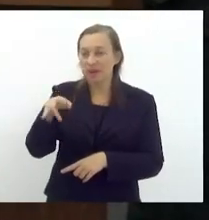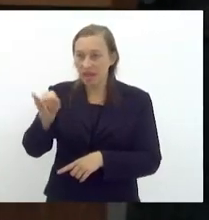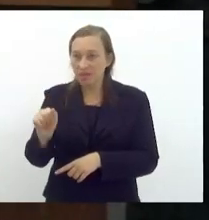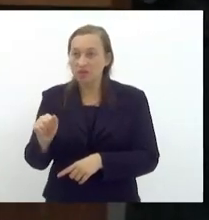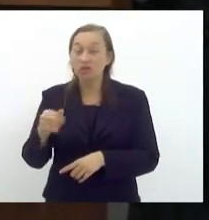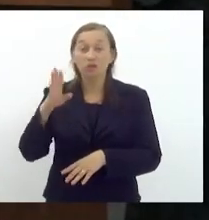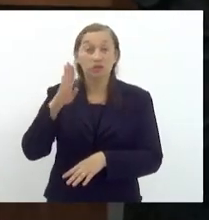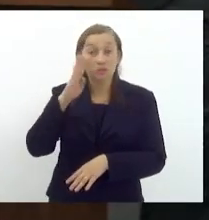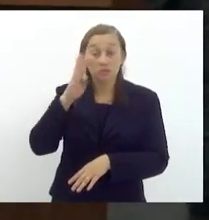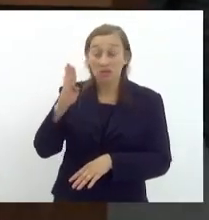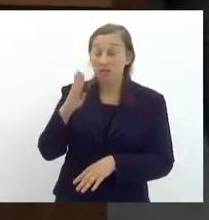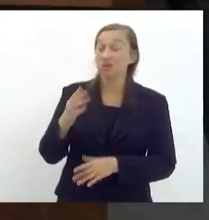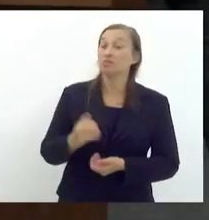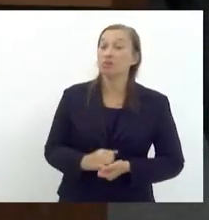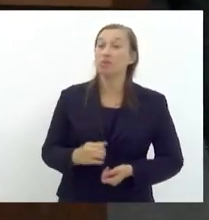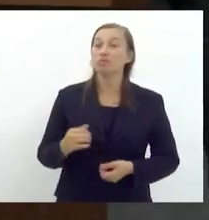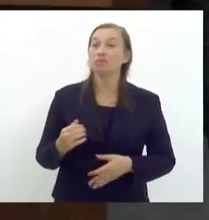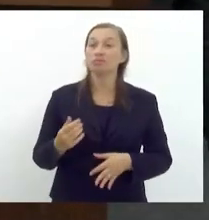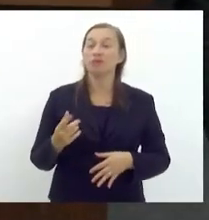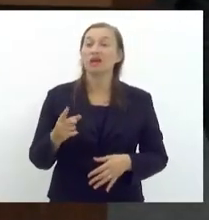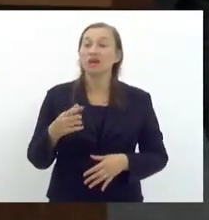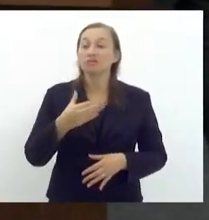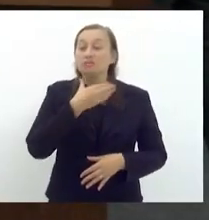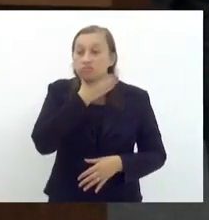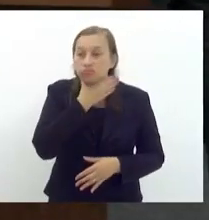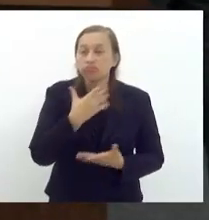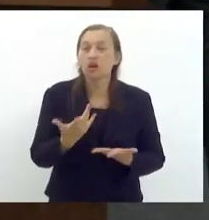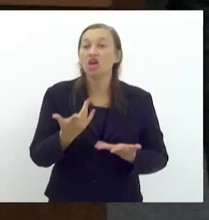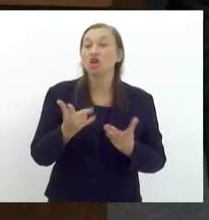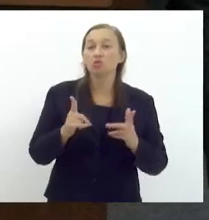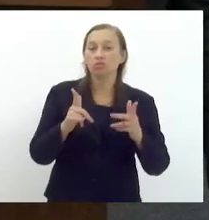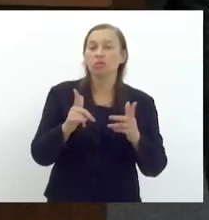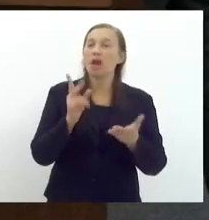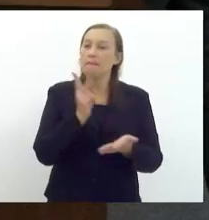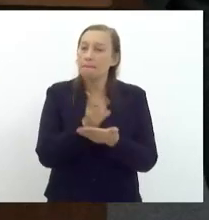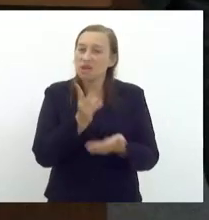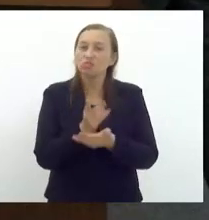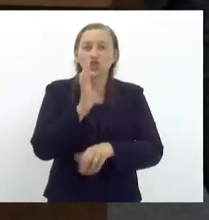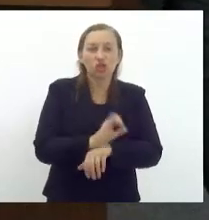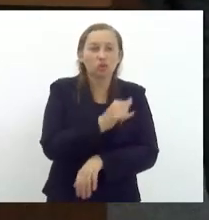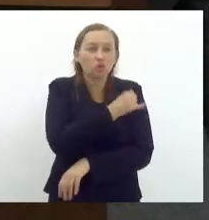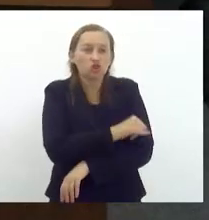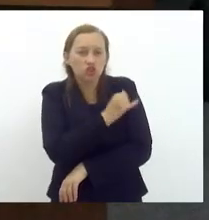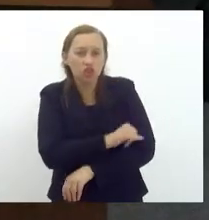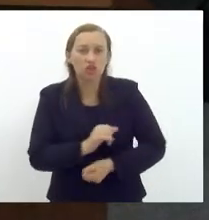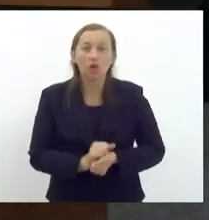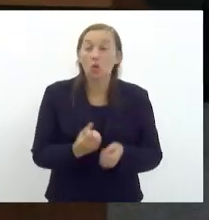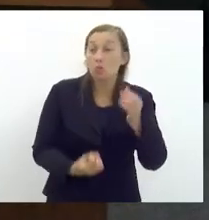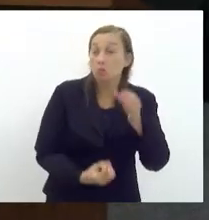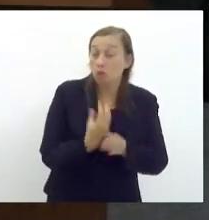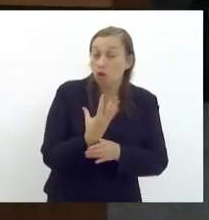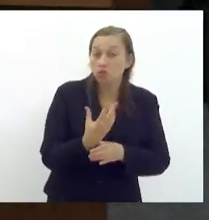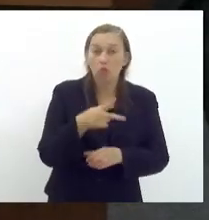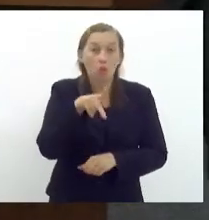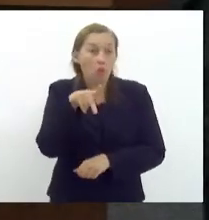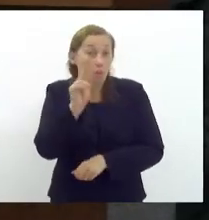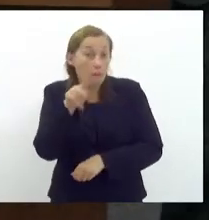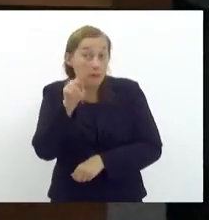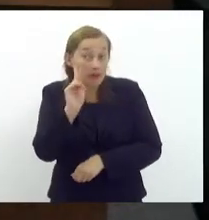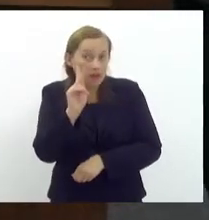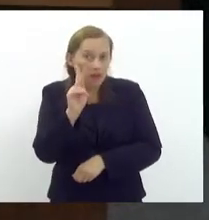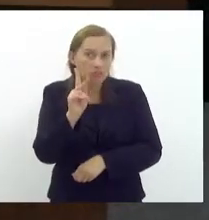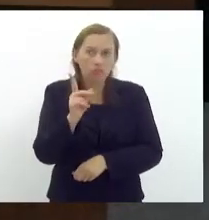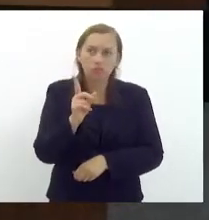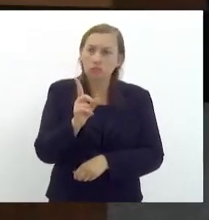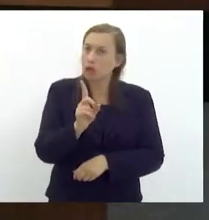municípios no horário do Estado do Rio de Janeiro mesmo Estado do Rio de Janeiro sendo aqui o maior produtor de petróleo nós